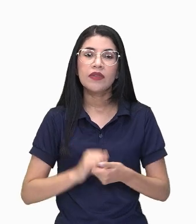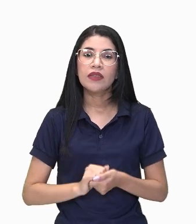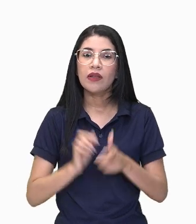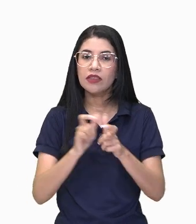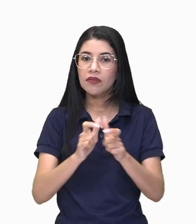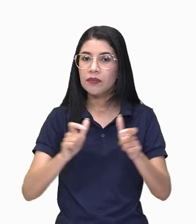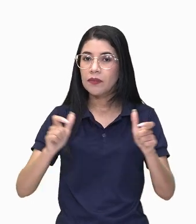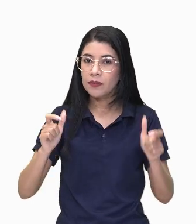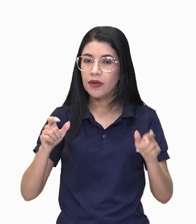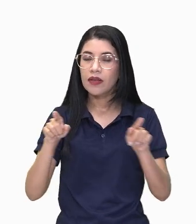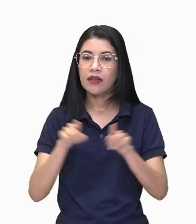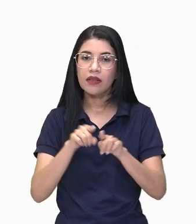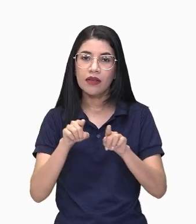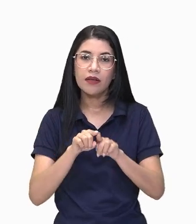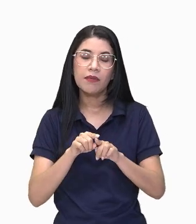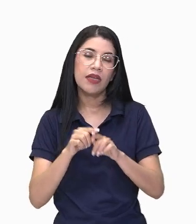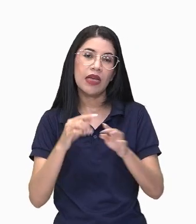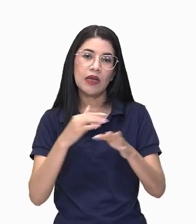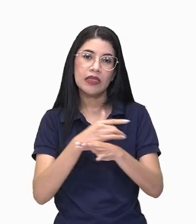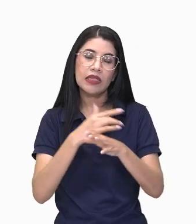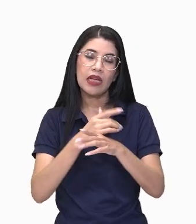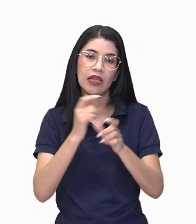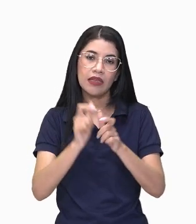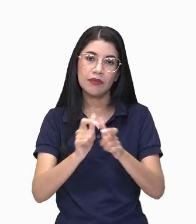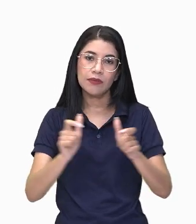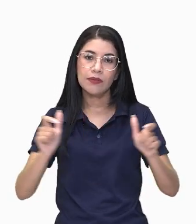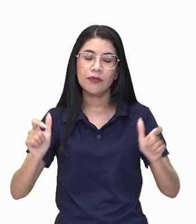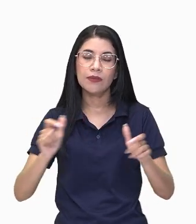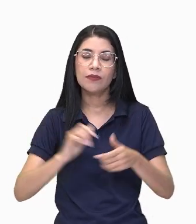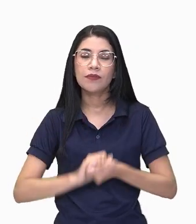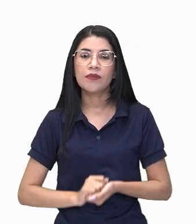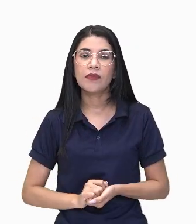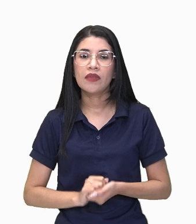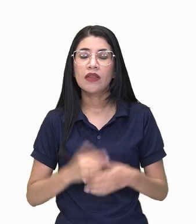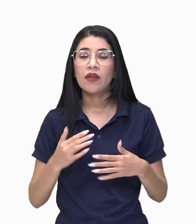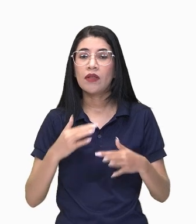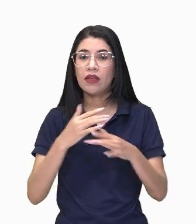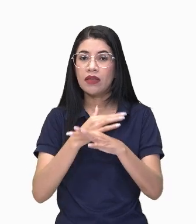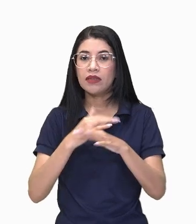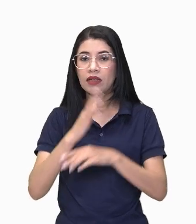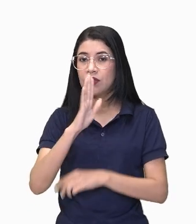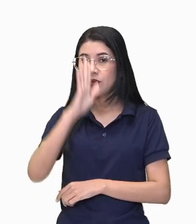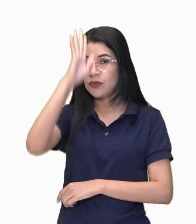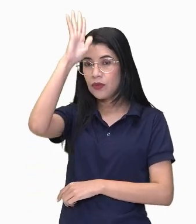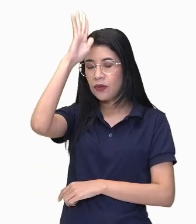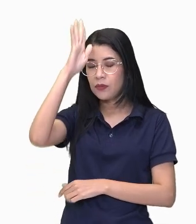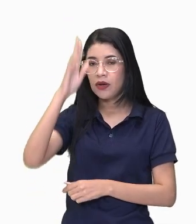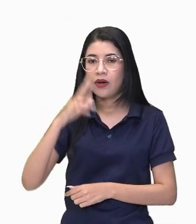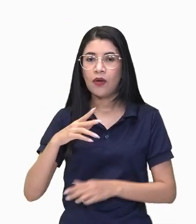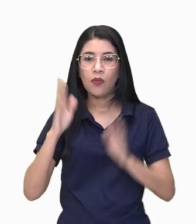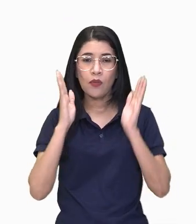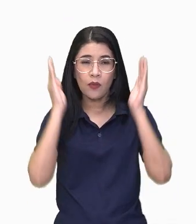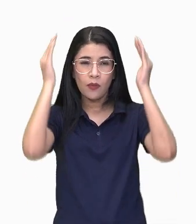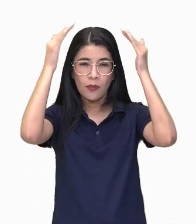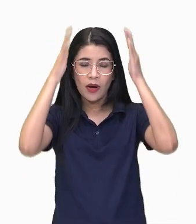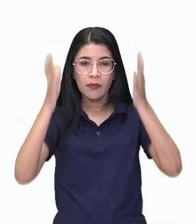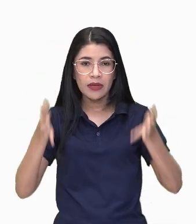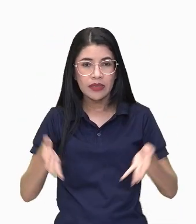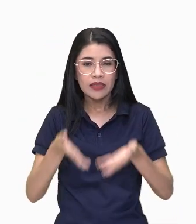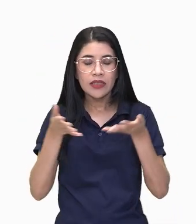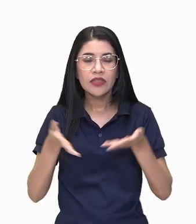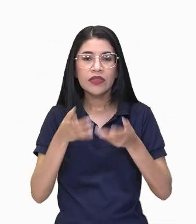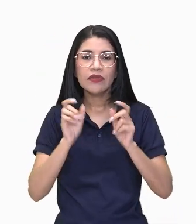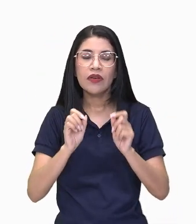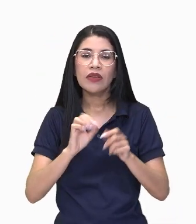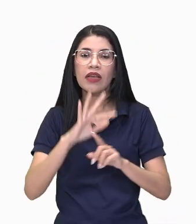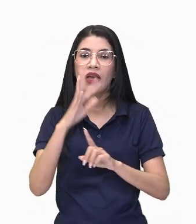crescendo, inclusive, quanto cidade, tá certo? Então, ó, na cidade de Roma, os papas incentivaram muito